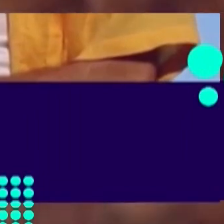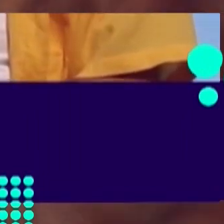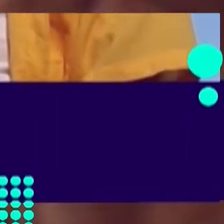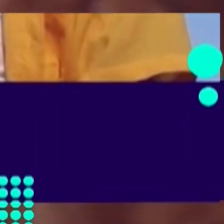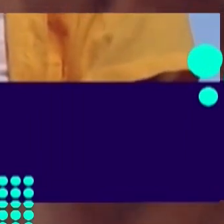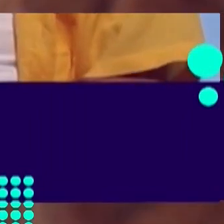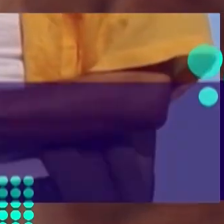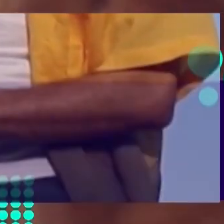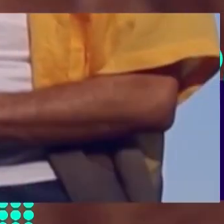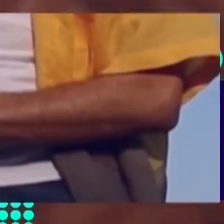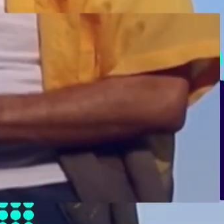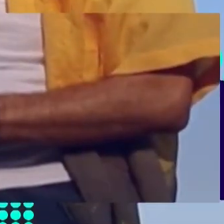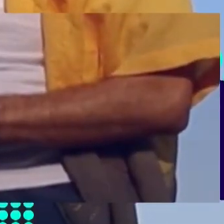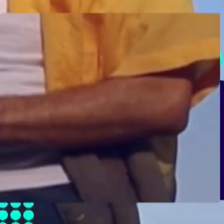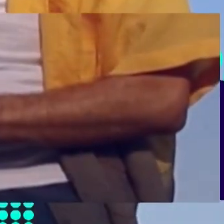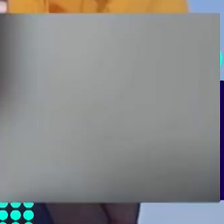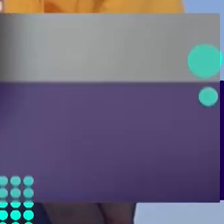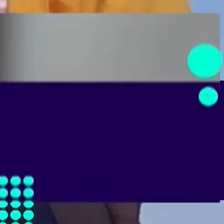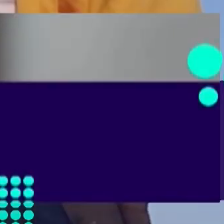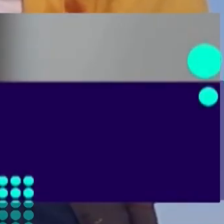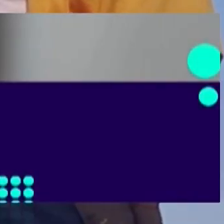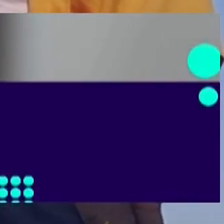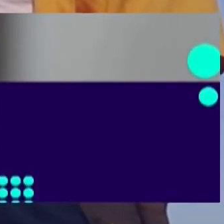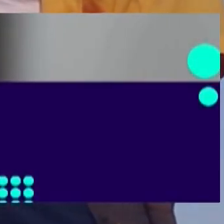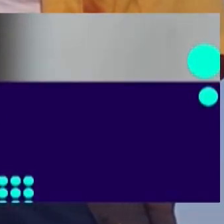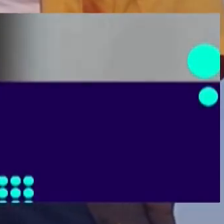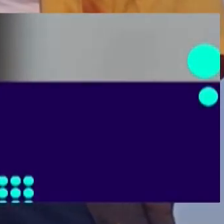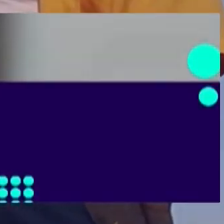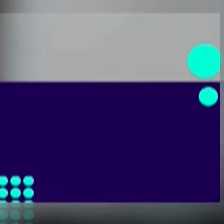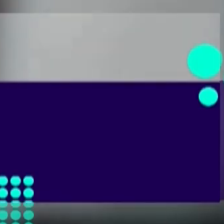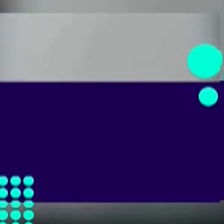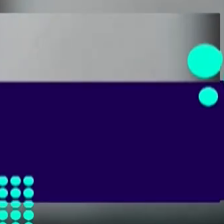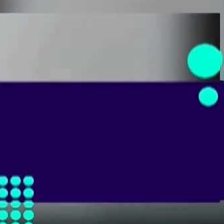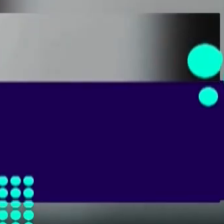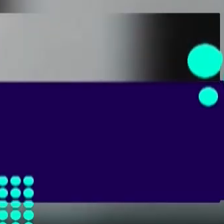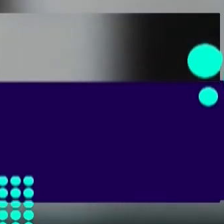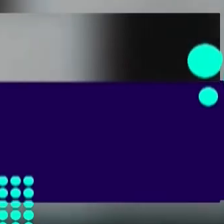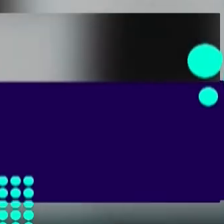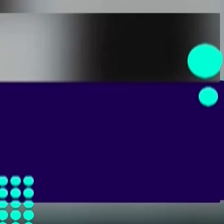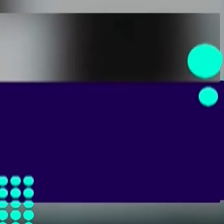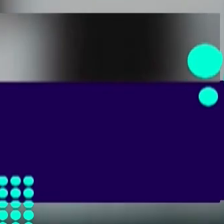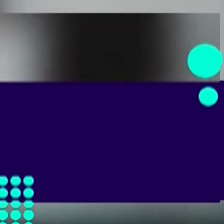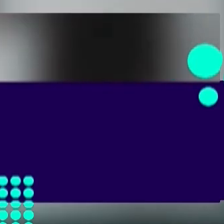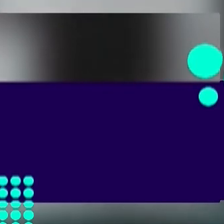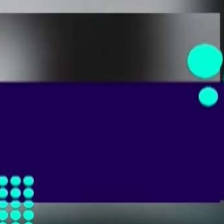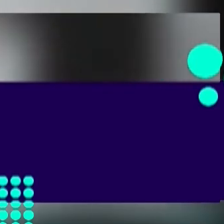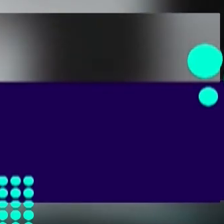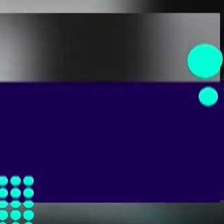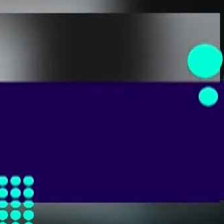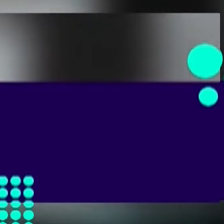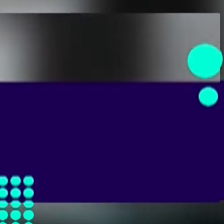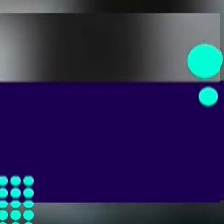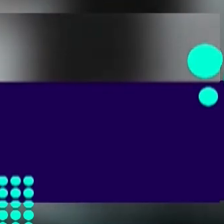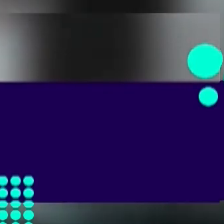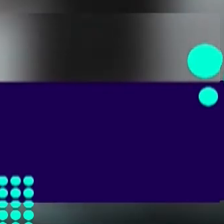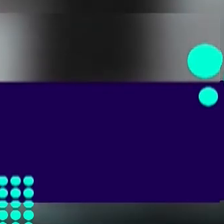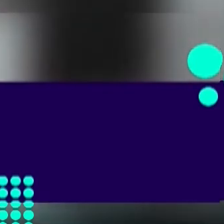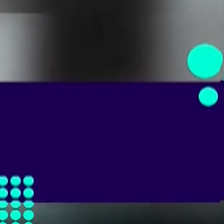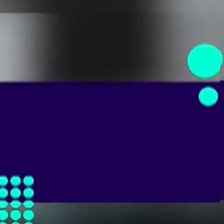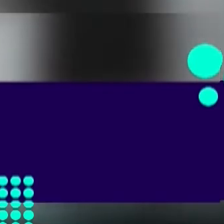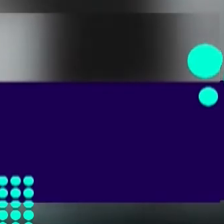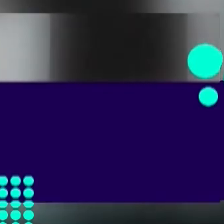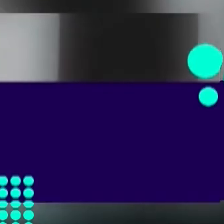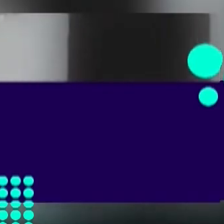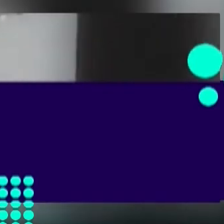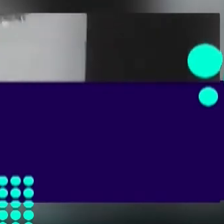No domingo, Das 2 da tarde às 4 horas